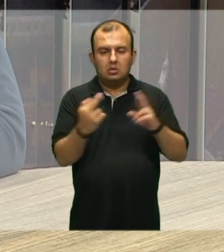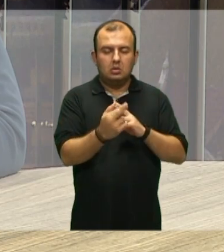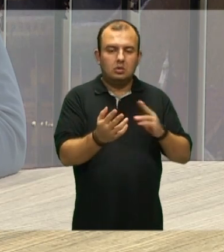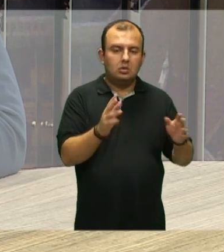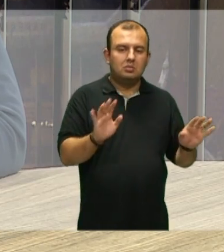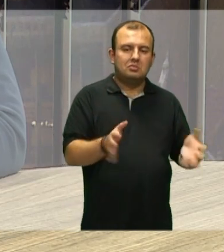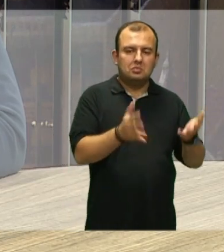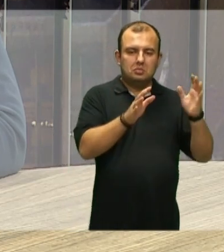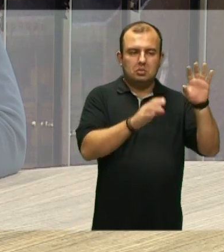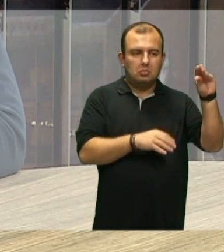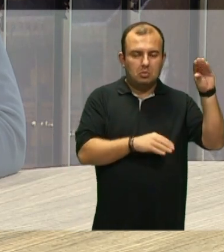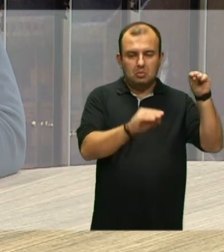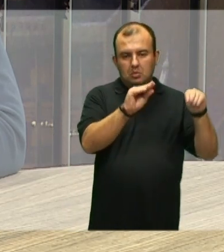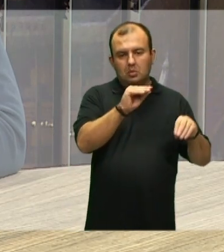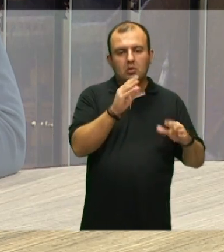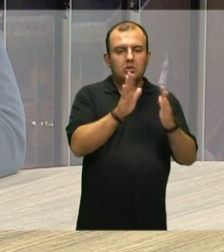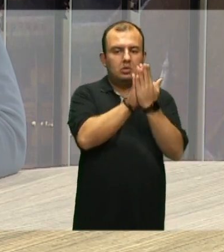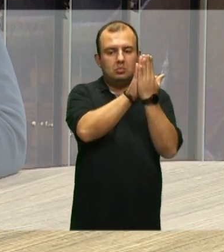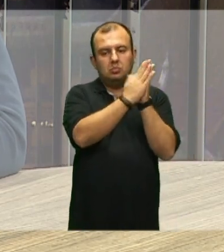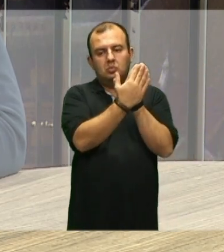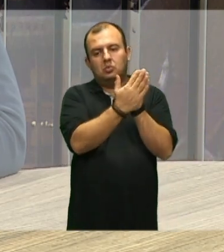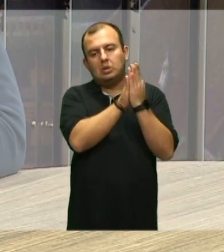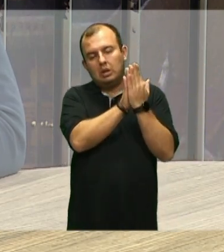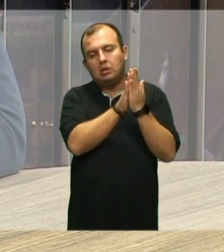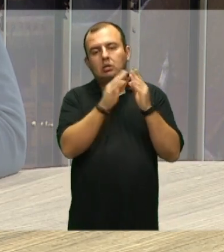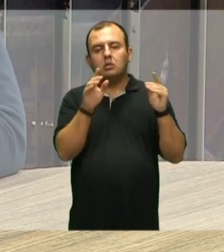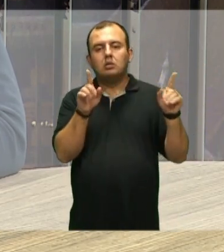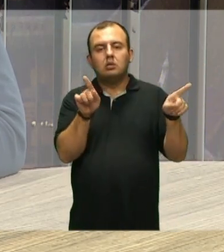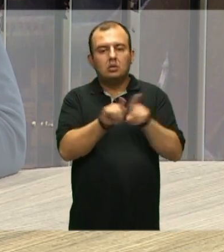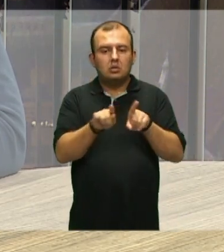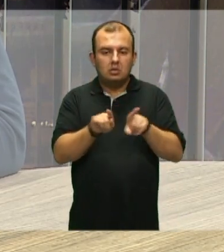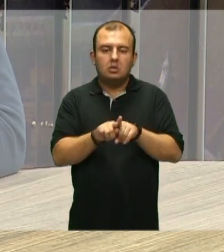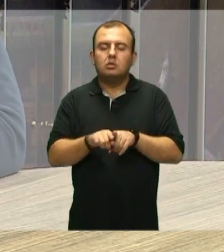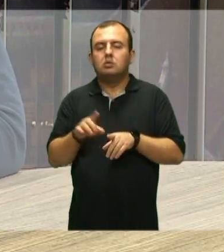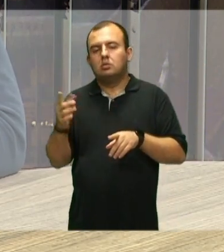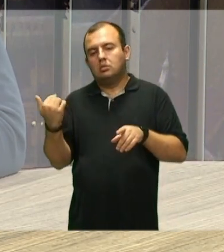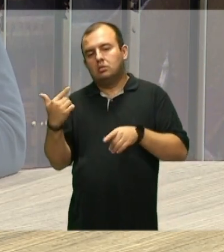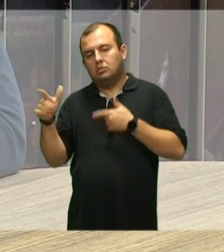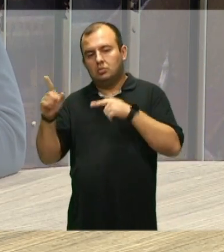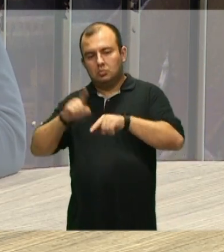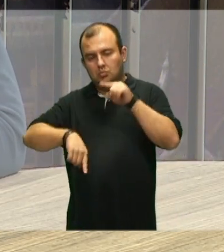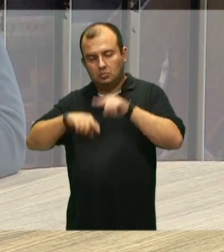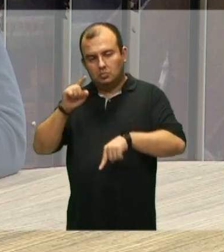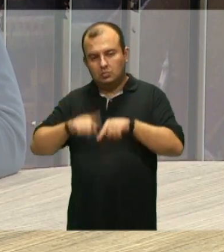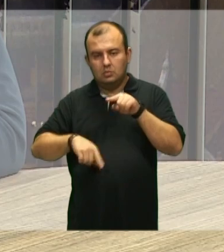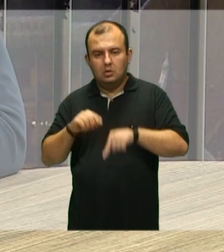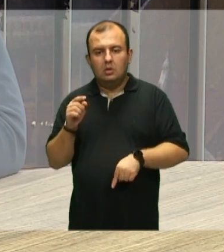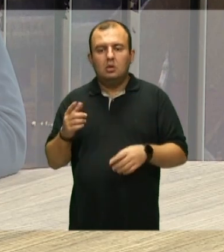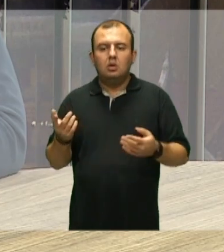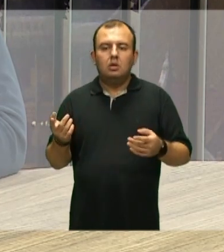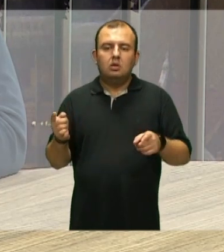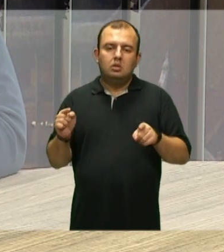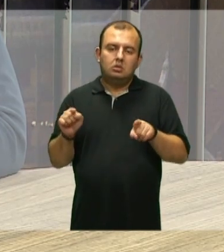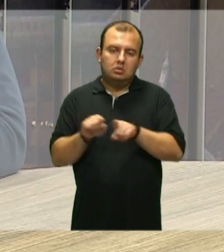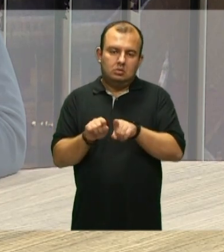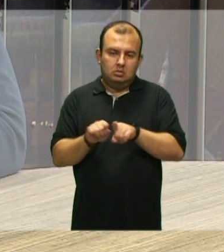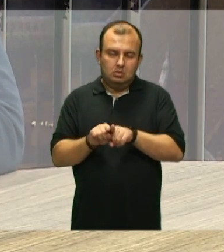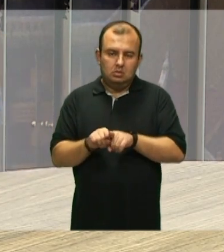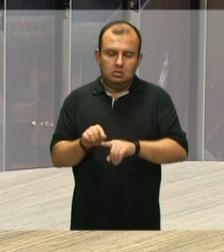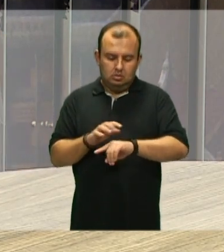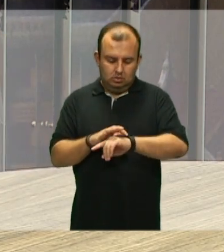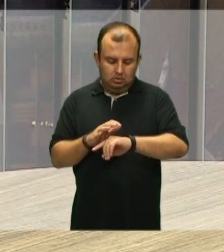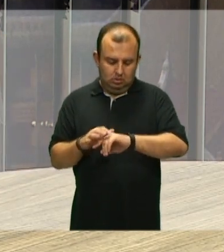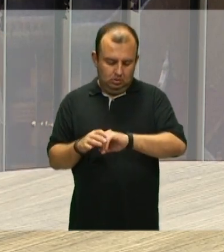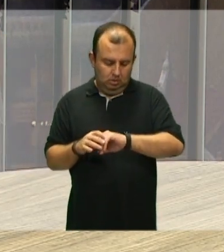animação. Então, também tem alguns elementos, para além de teatro de bonecos, mas de animação de objetos, que a gente também introduz, então,